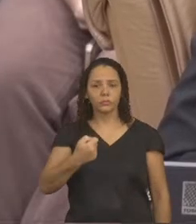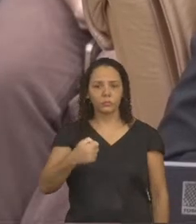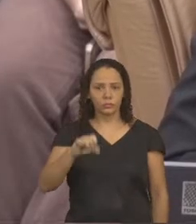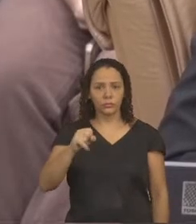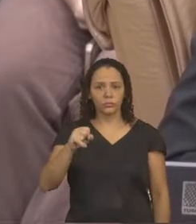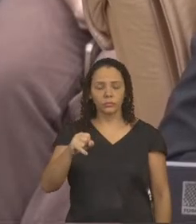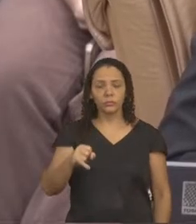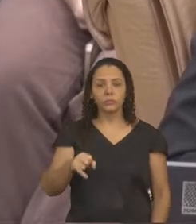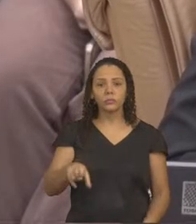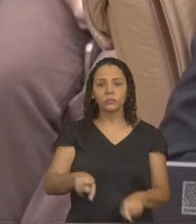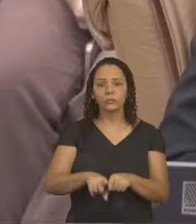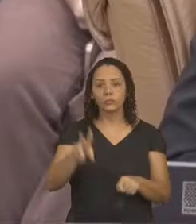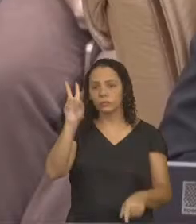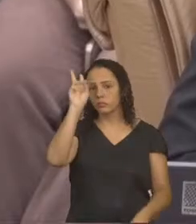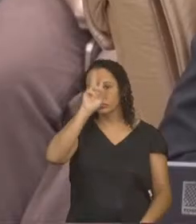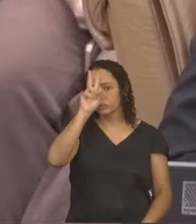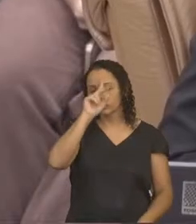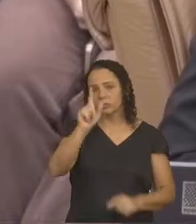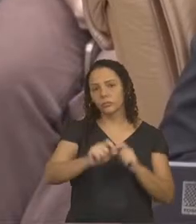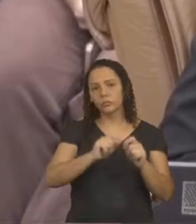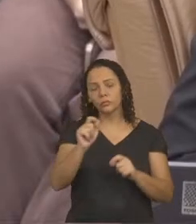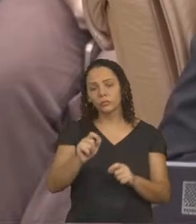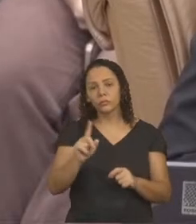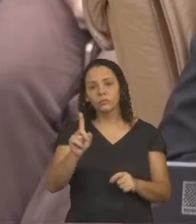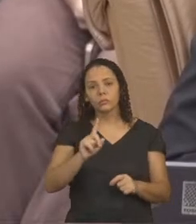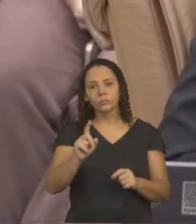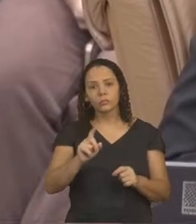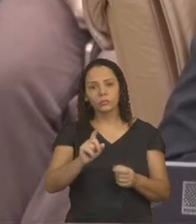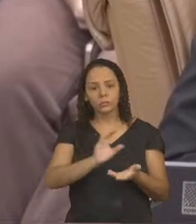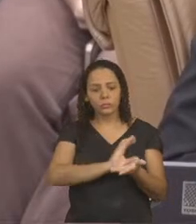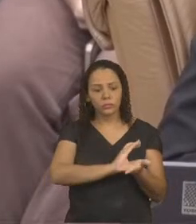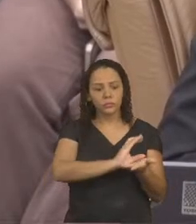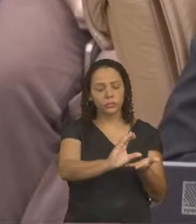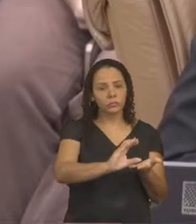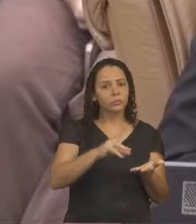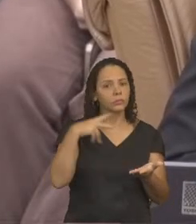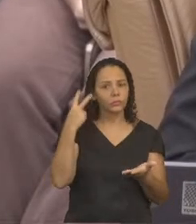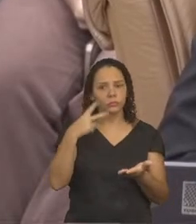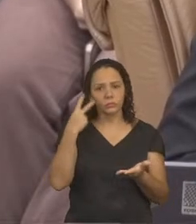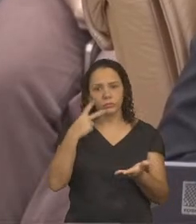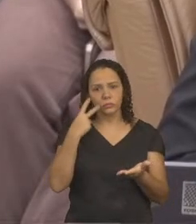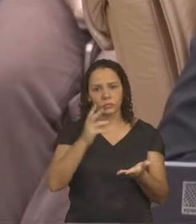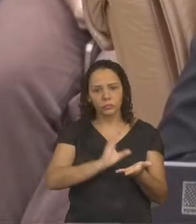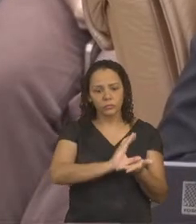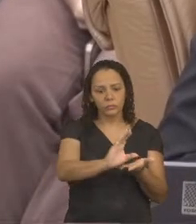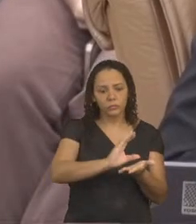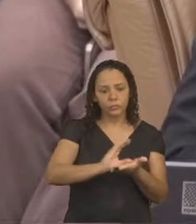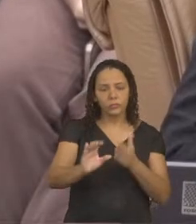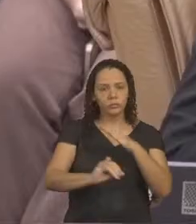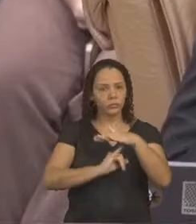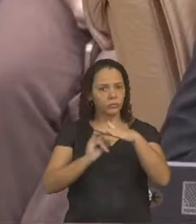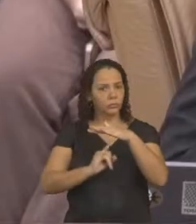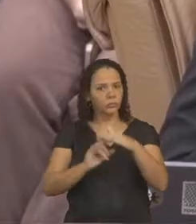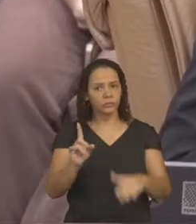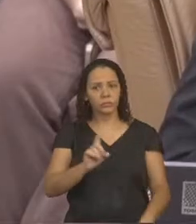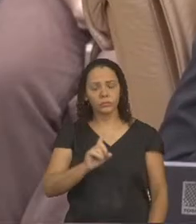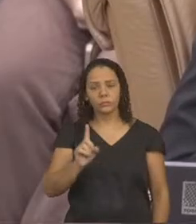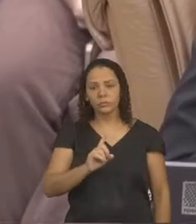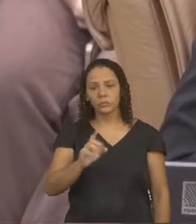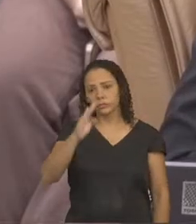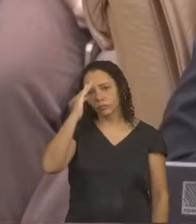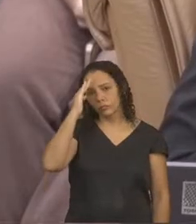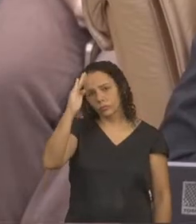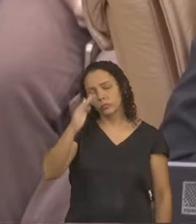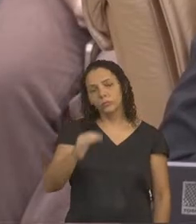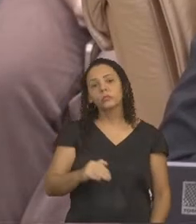essa oportunidade, eu lembro que não estão sendo destinadas emendas impositivas dos vereadores para essas entidades, uma das principais fontes de